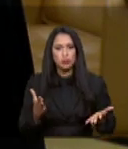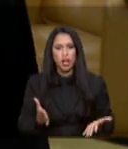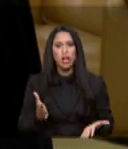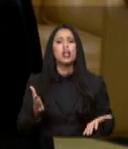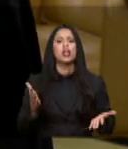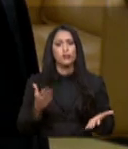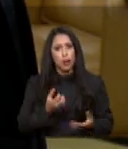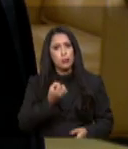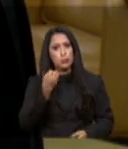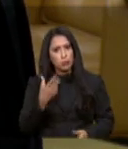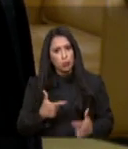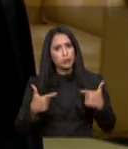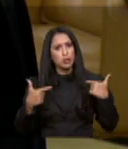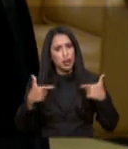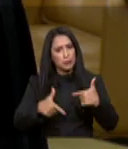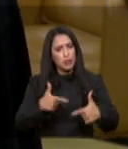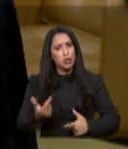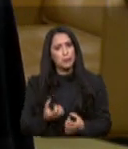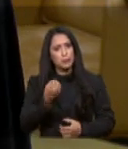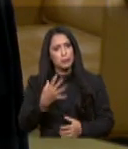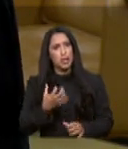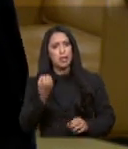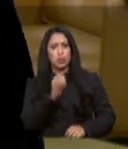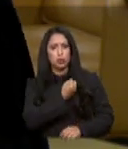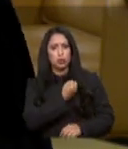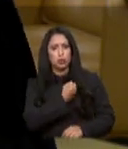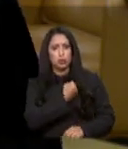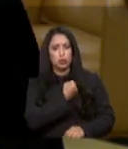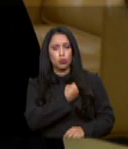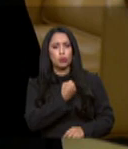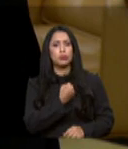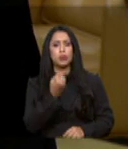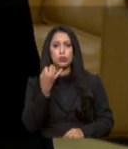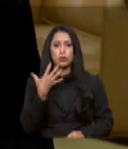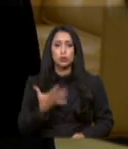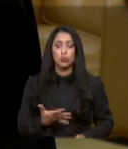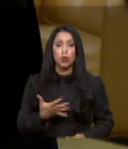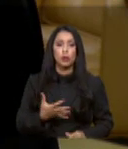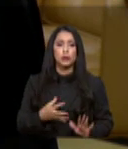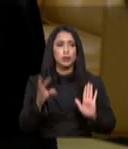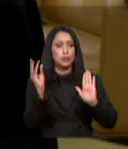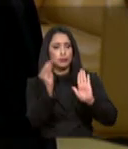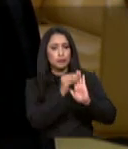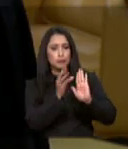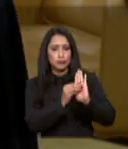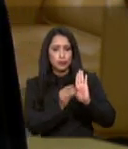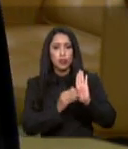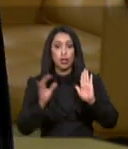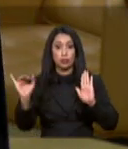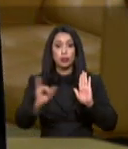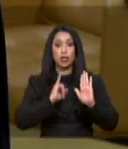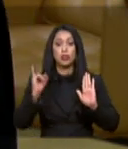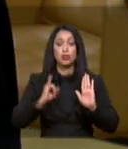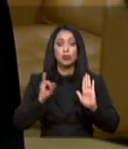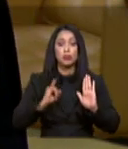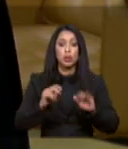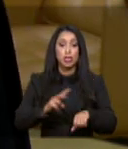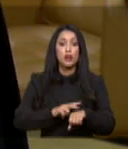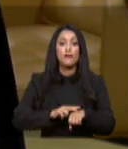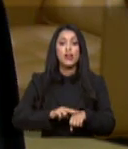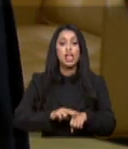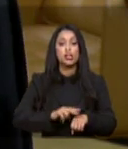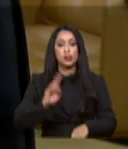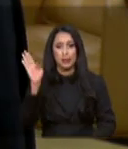se encerrou e trouxe números significativos. Trago aqui rapidamente alguns dados significativos também dessa Operação Verde